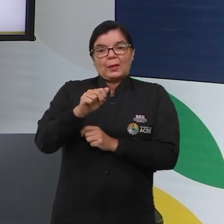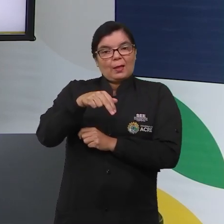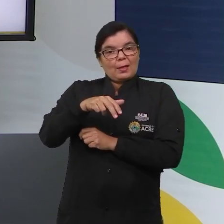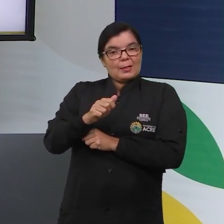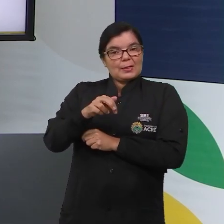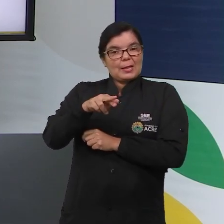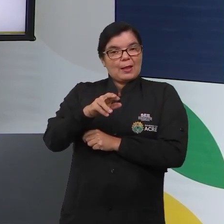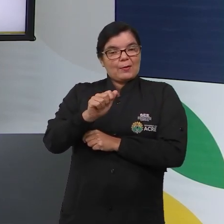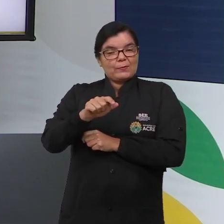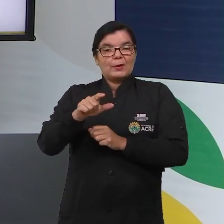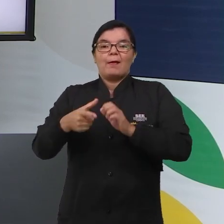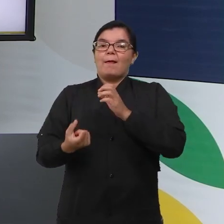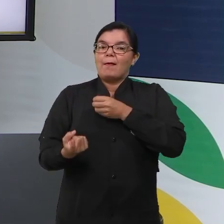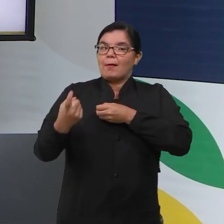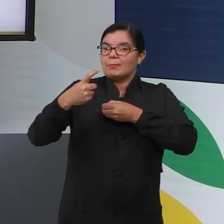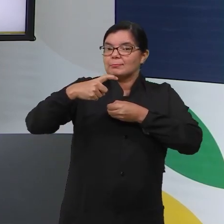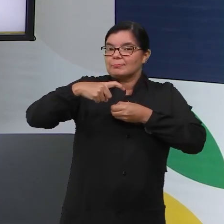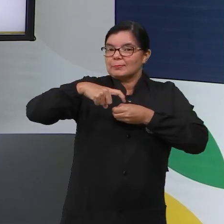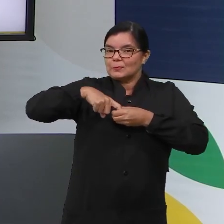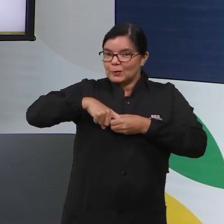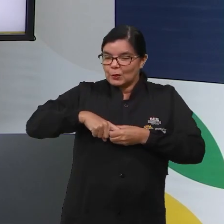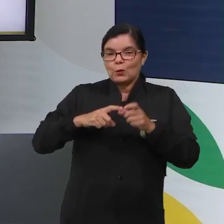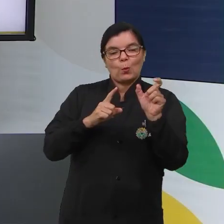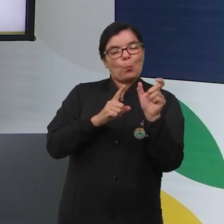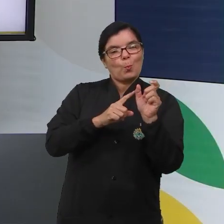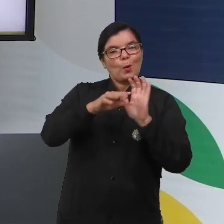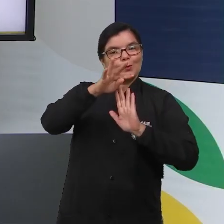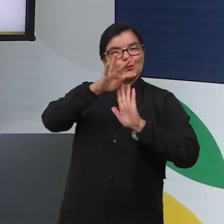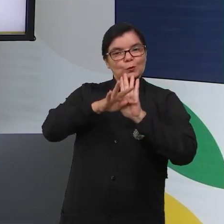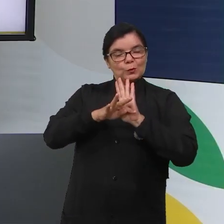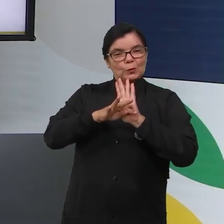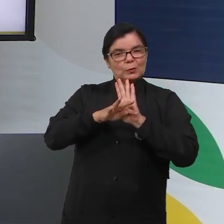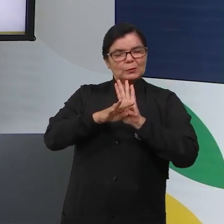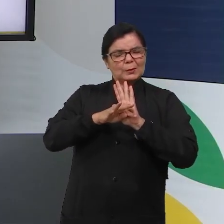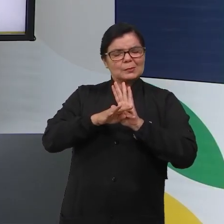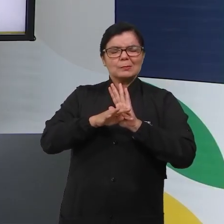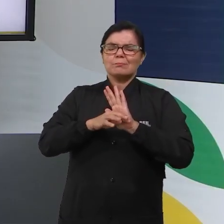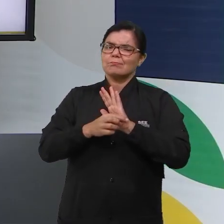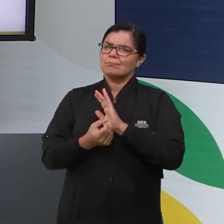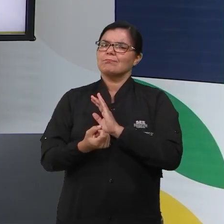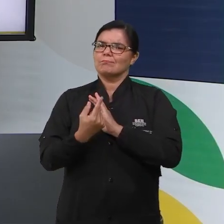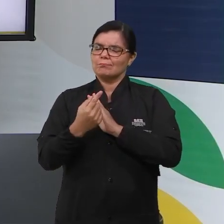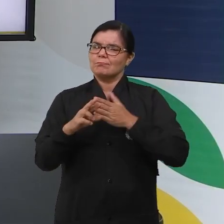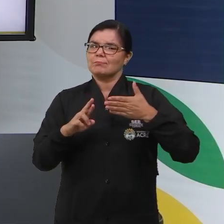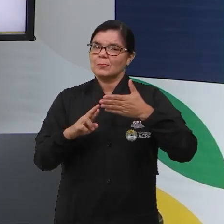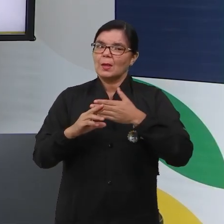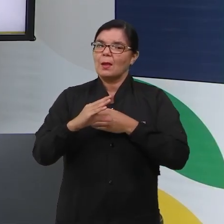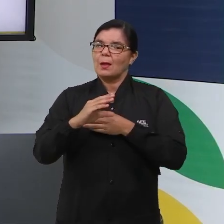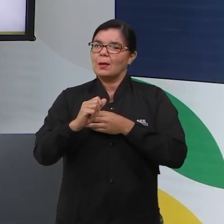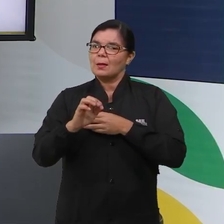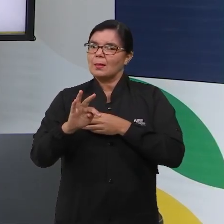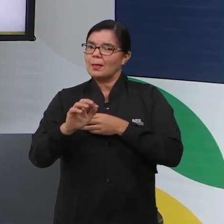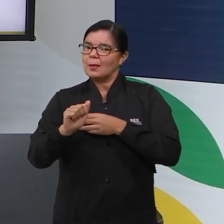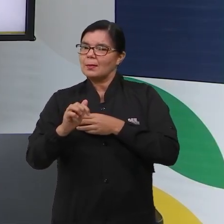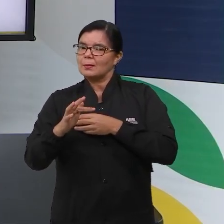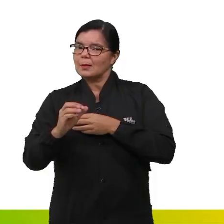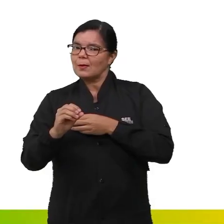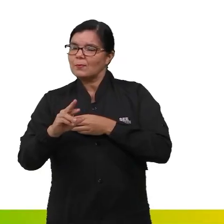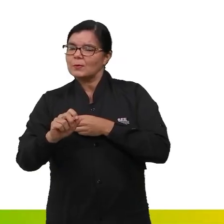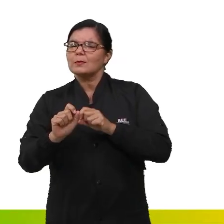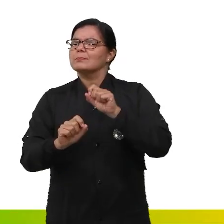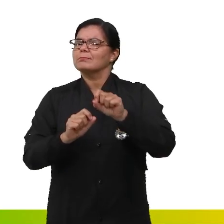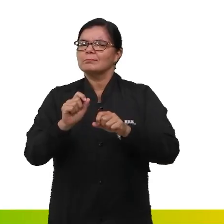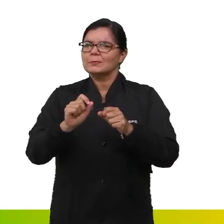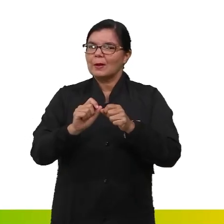anáfora, ela retoma um termo anterior, mencionado, um referente anterior, olha só o que a catáfora